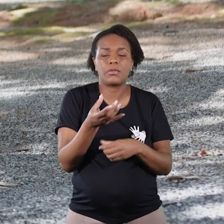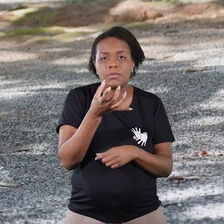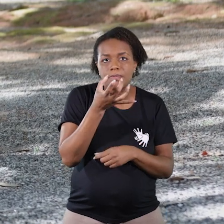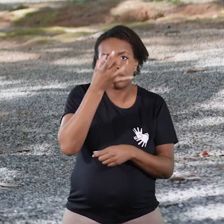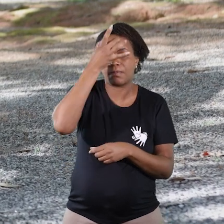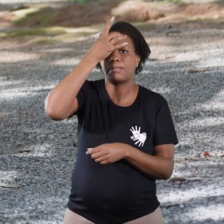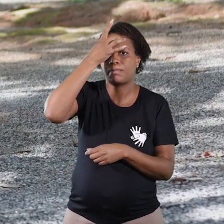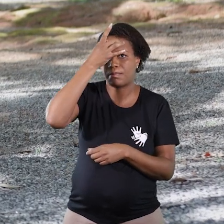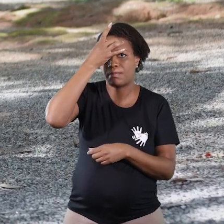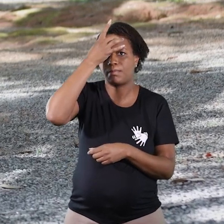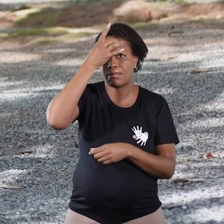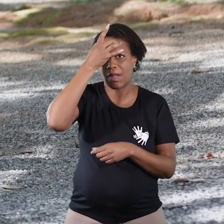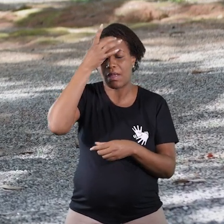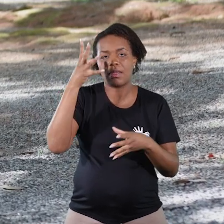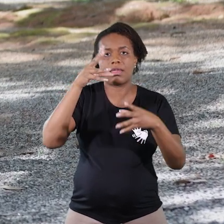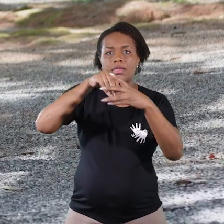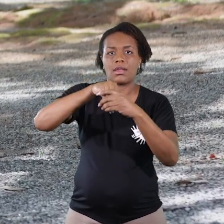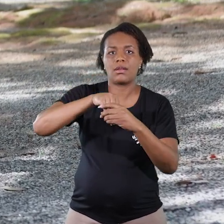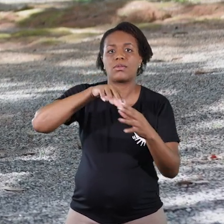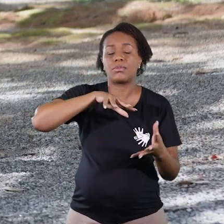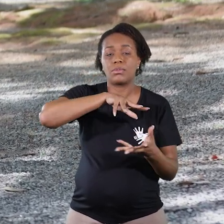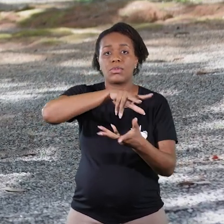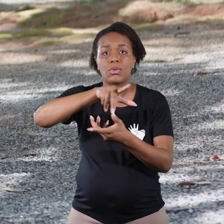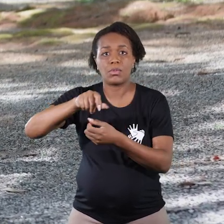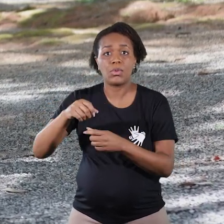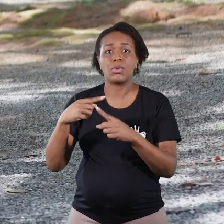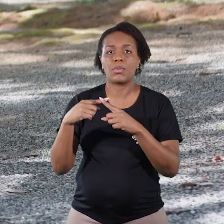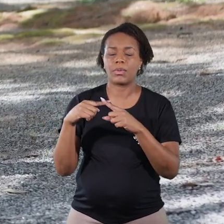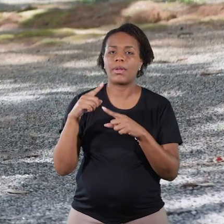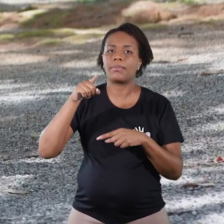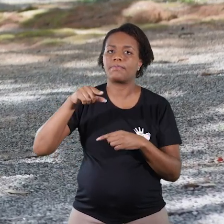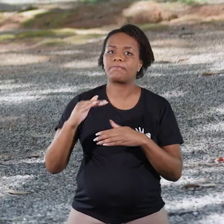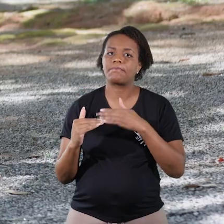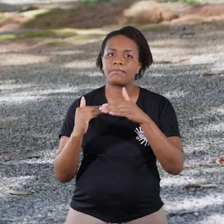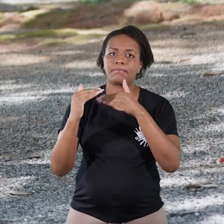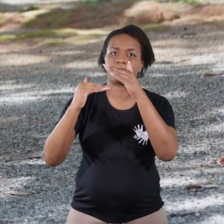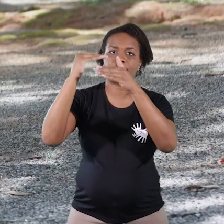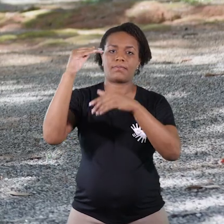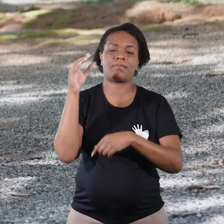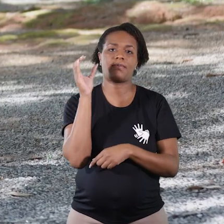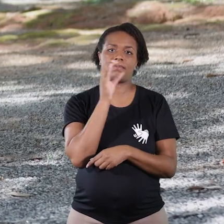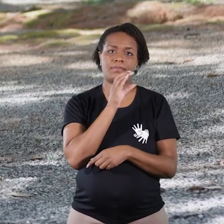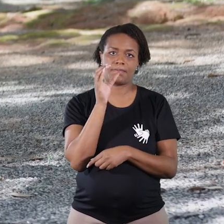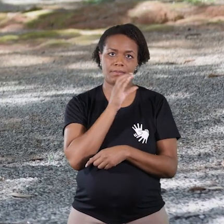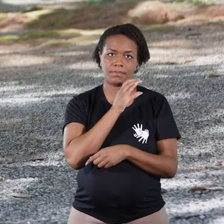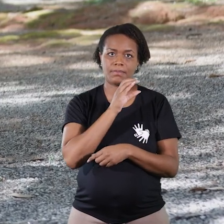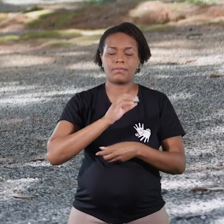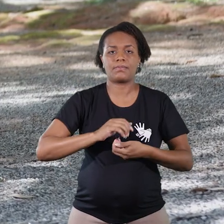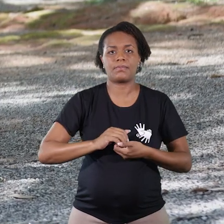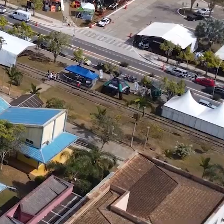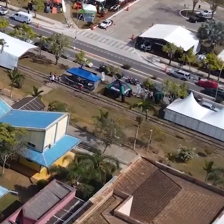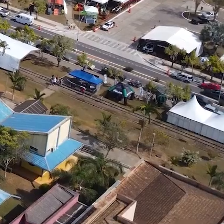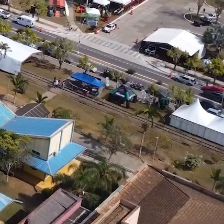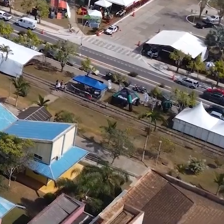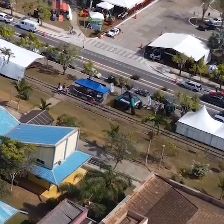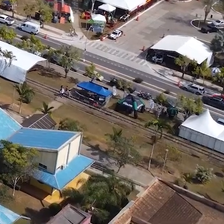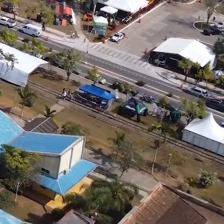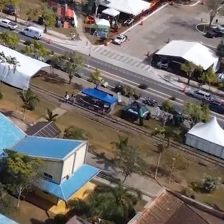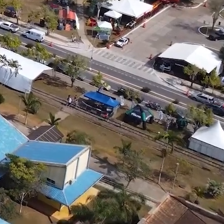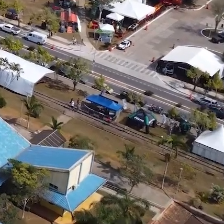tempo uma questão de consciência na população, que é uma construção e não é uma construção rápida.